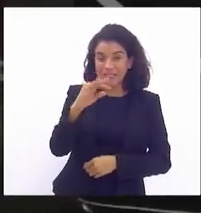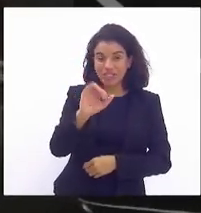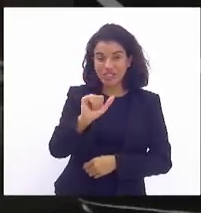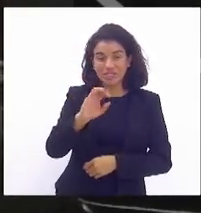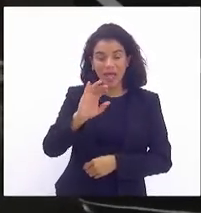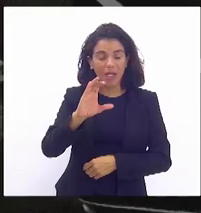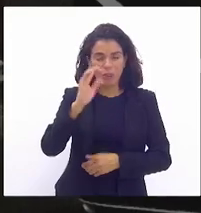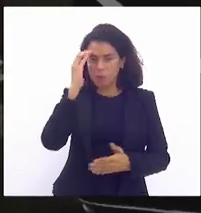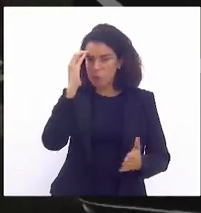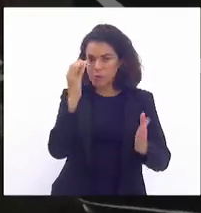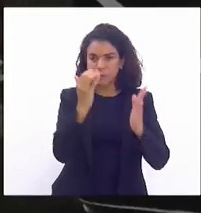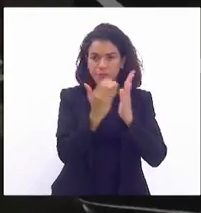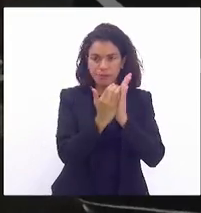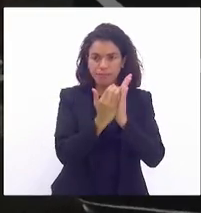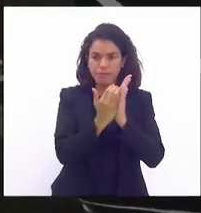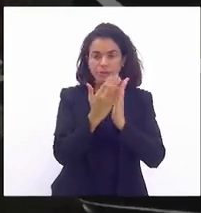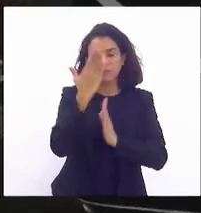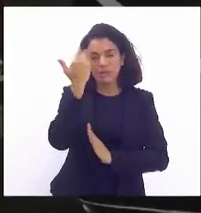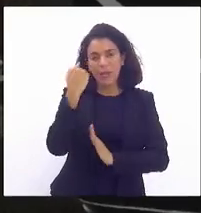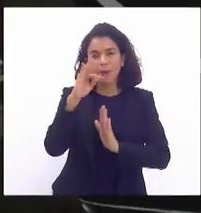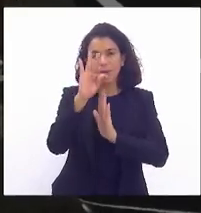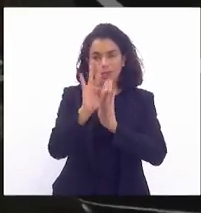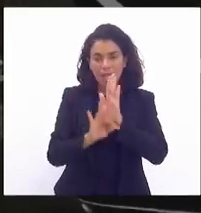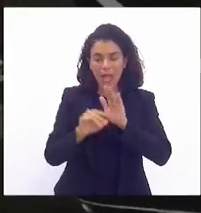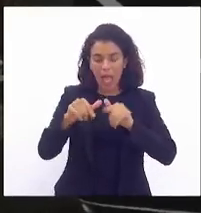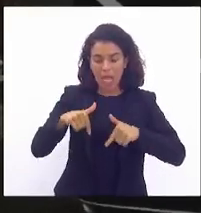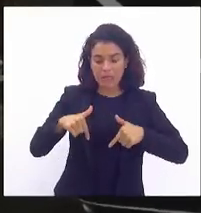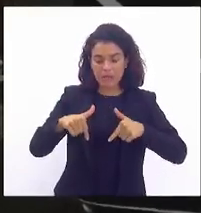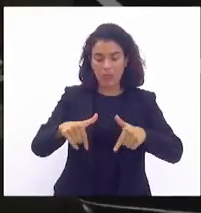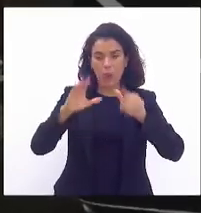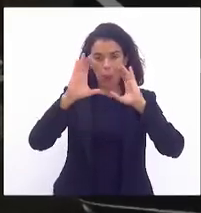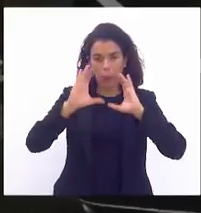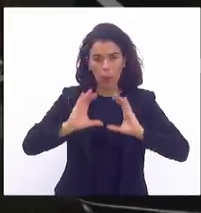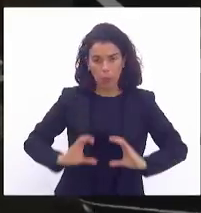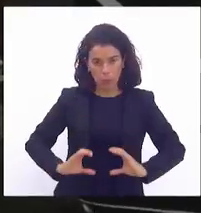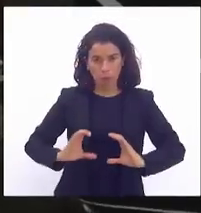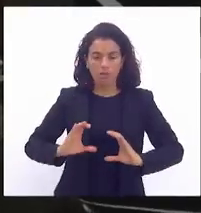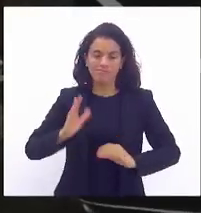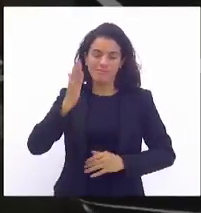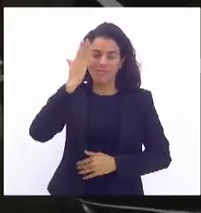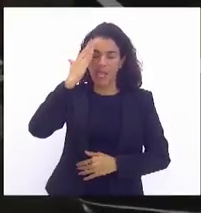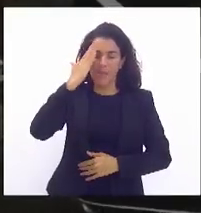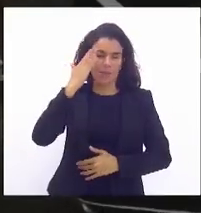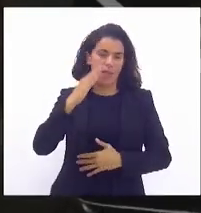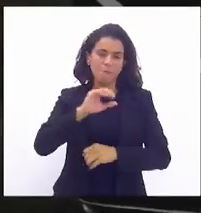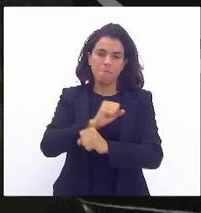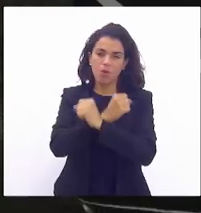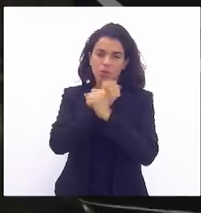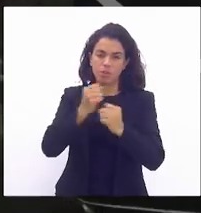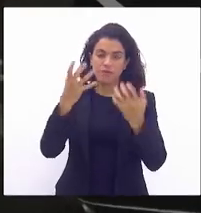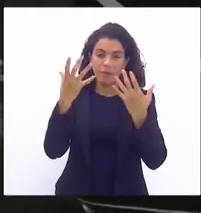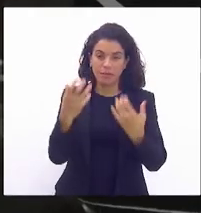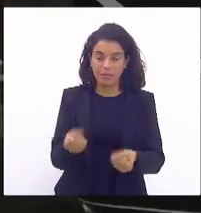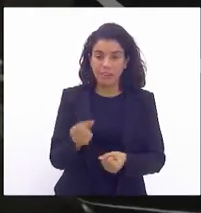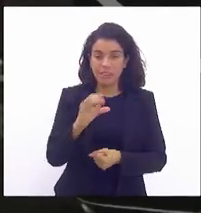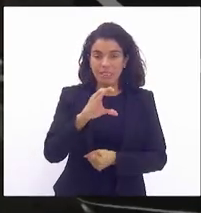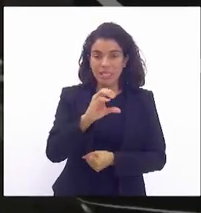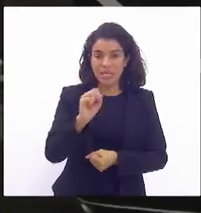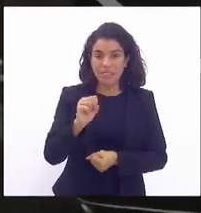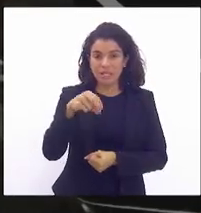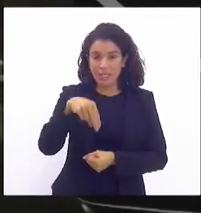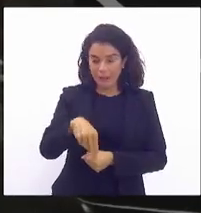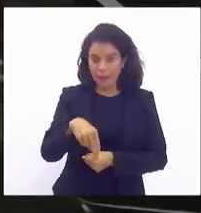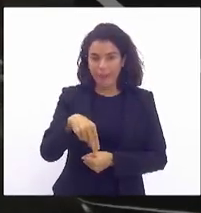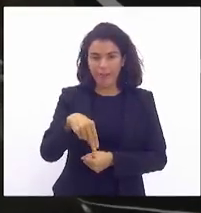Porque quem sabe o que é um termo de ação de conduta, sabe que é inaceitável ter uma CSN não cumprindo